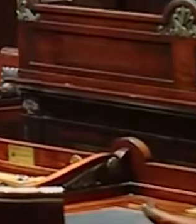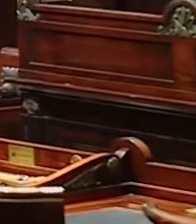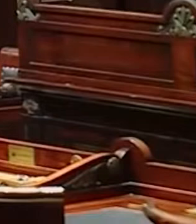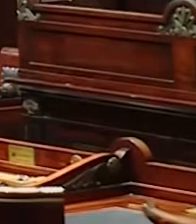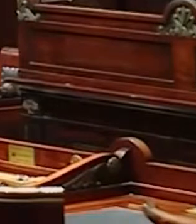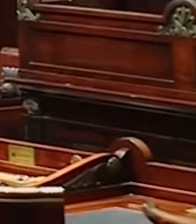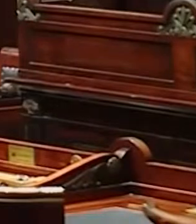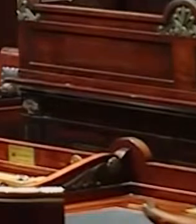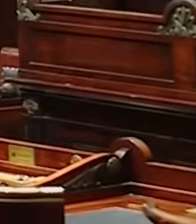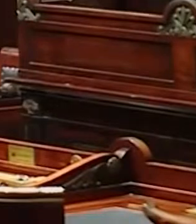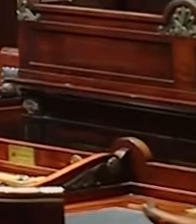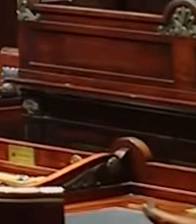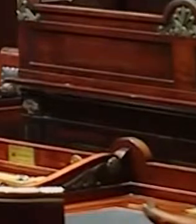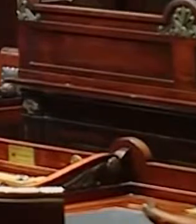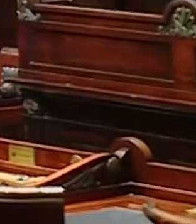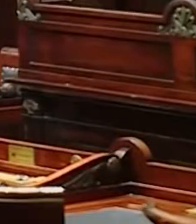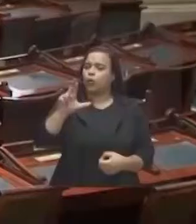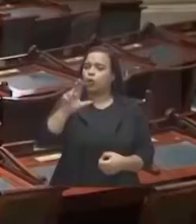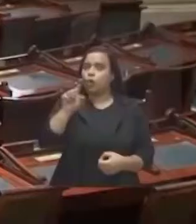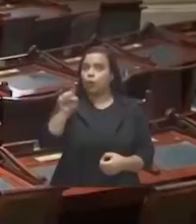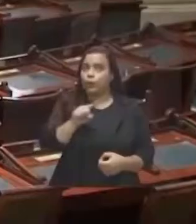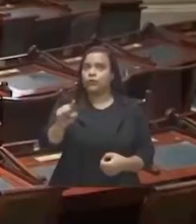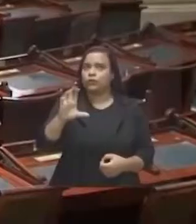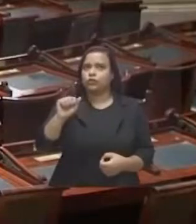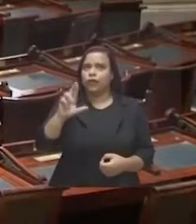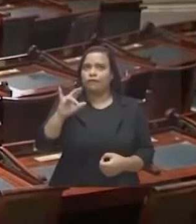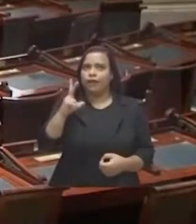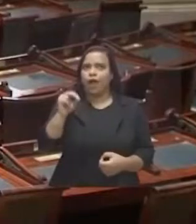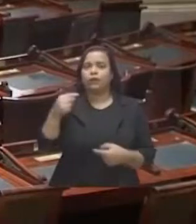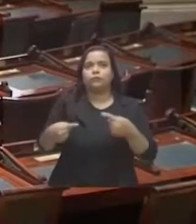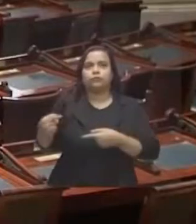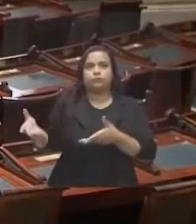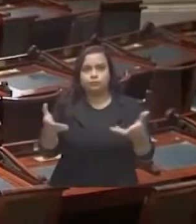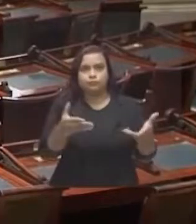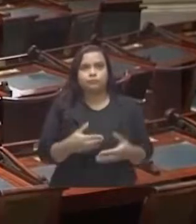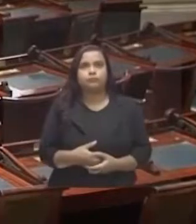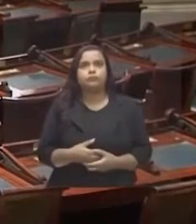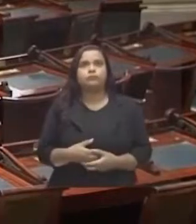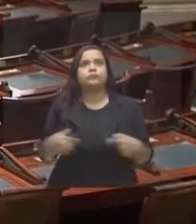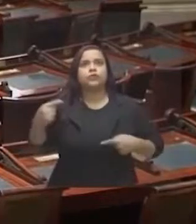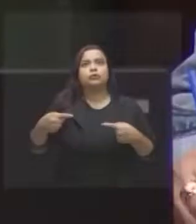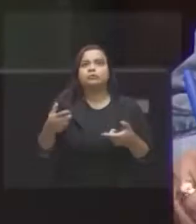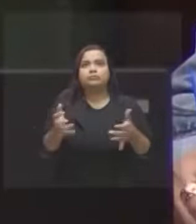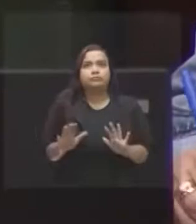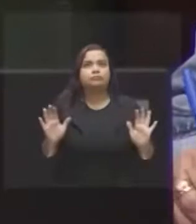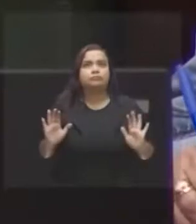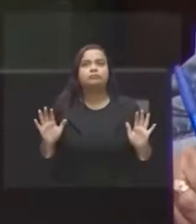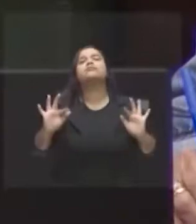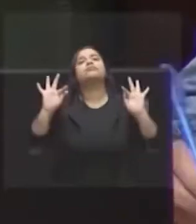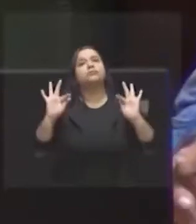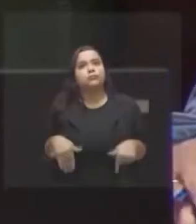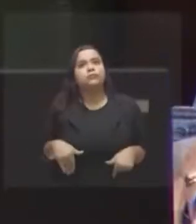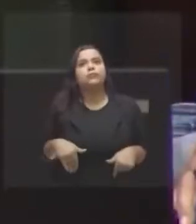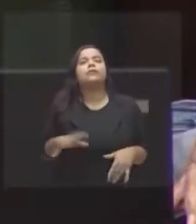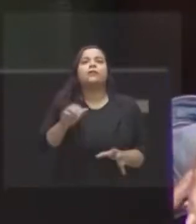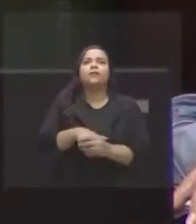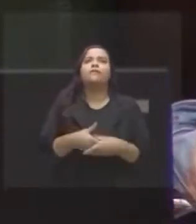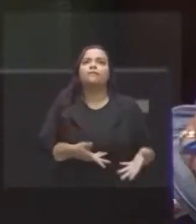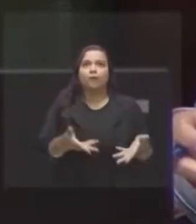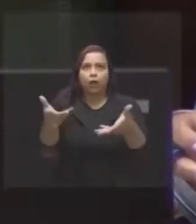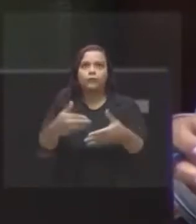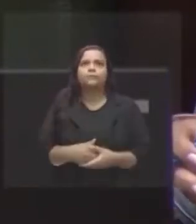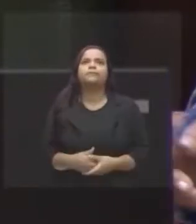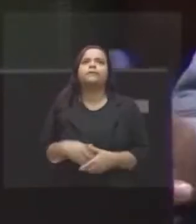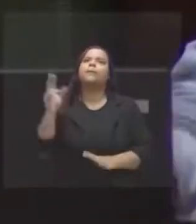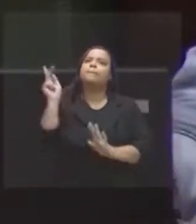o projeto de autoria do vereador Jorge Felipe, que cria o Sistema Único de Cadastro para doação de sobras de materiais de construção,